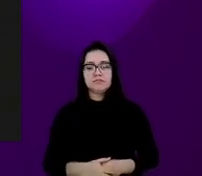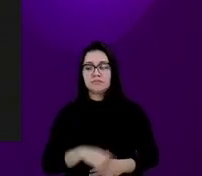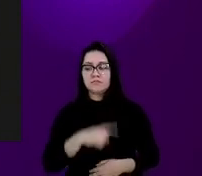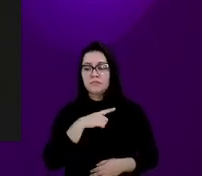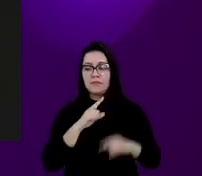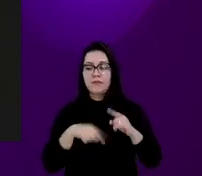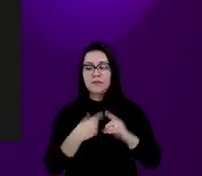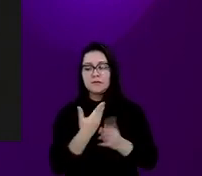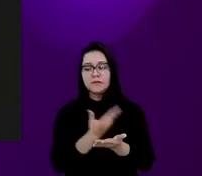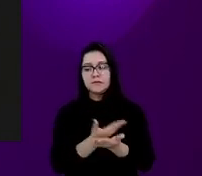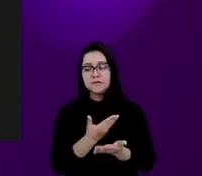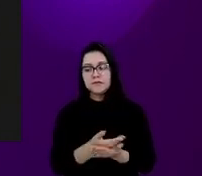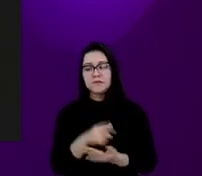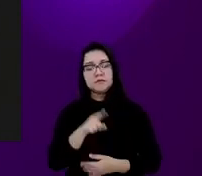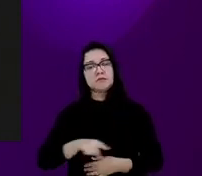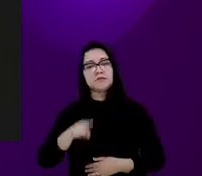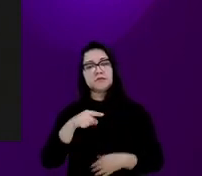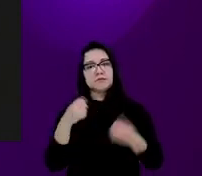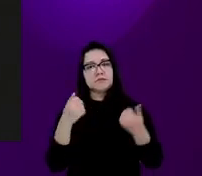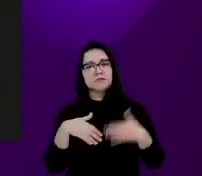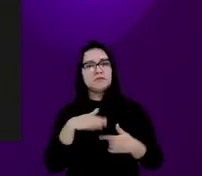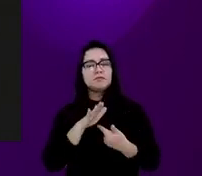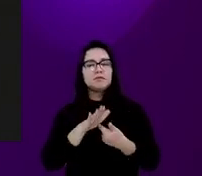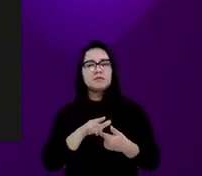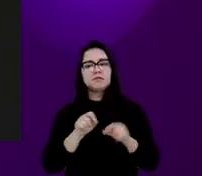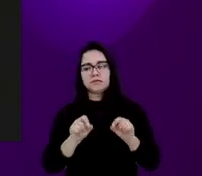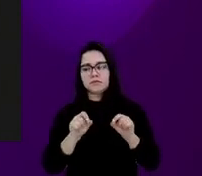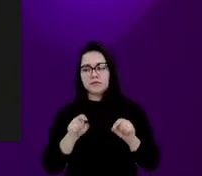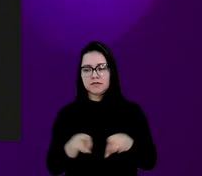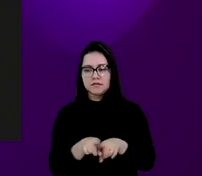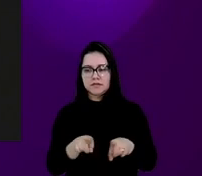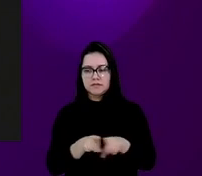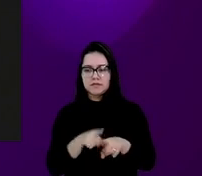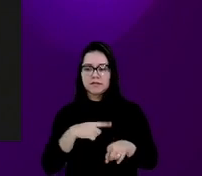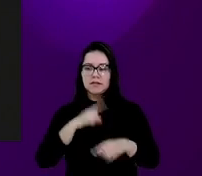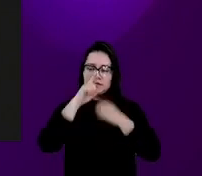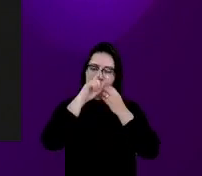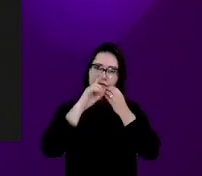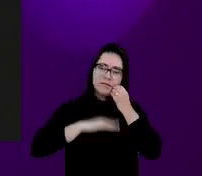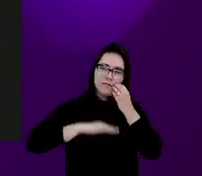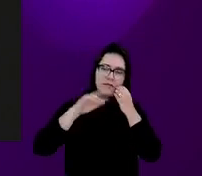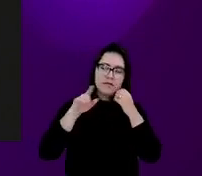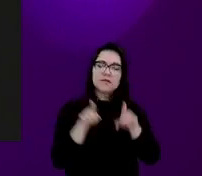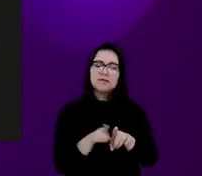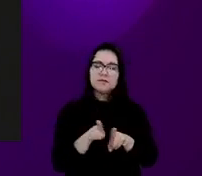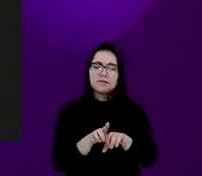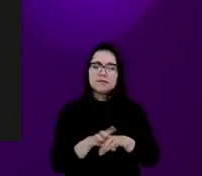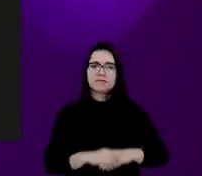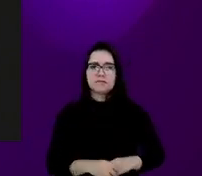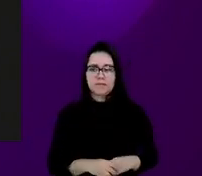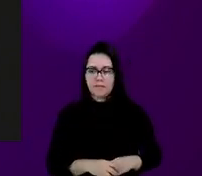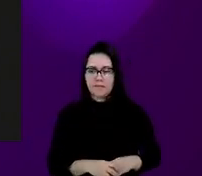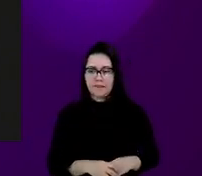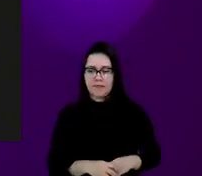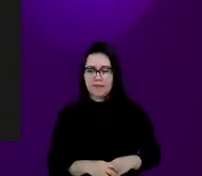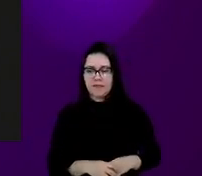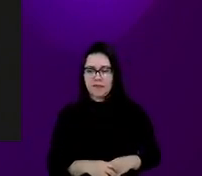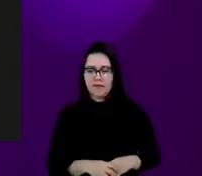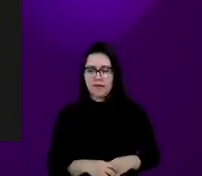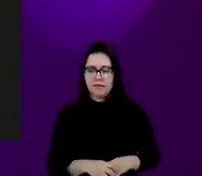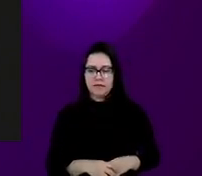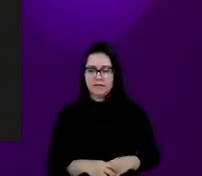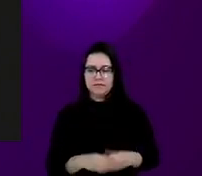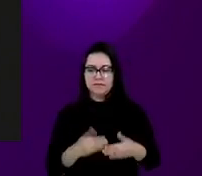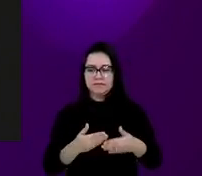estudos que mostraram até um risco maior de recidiva, e aí foi dado um passo atrás,